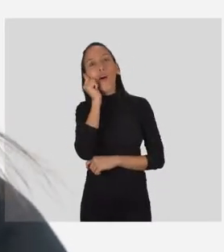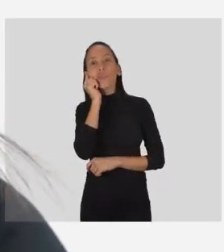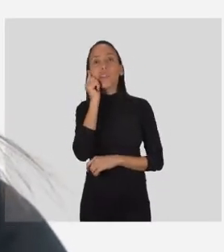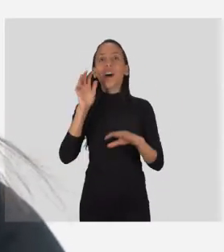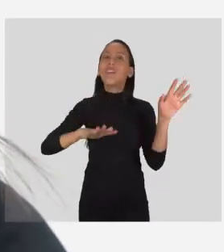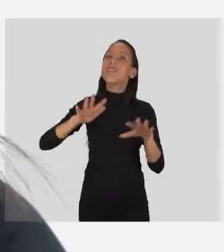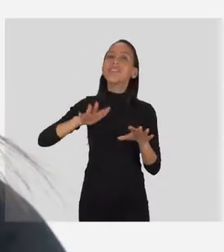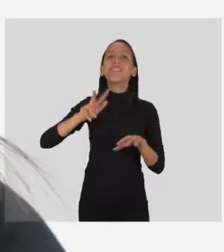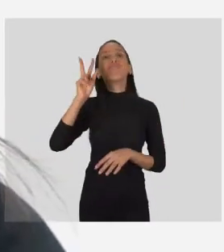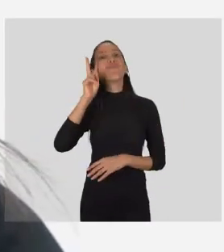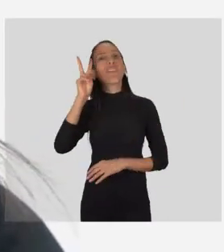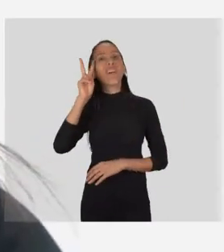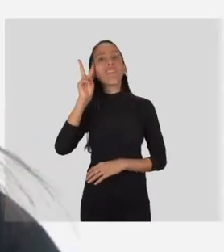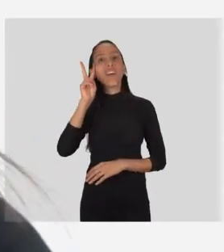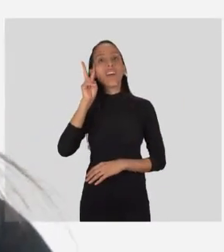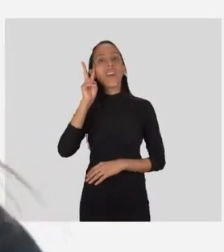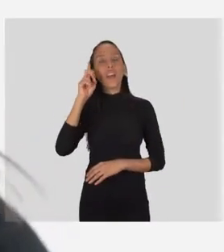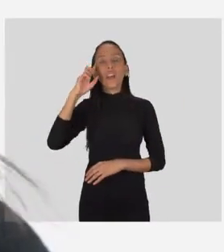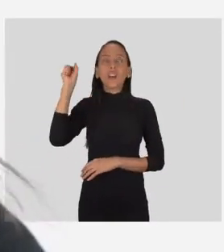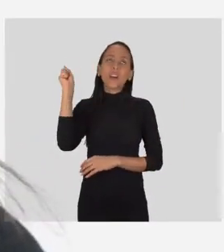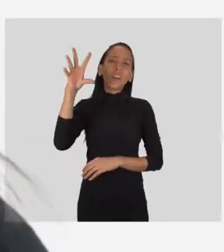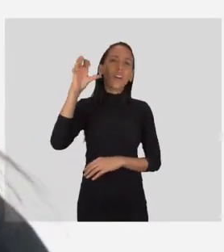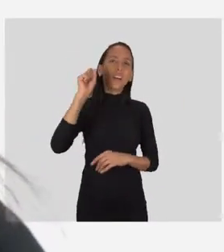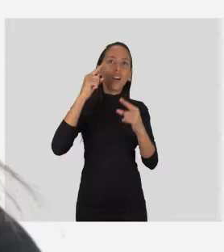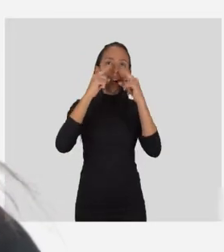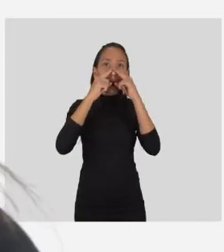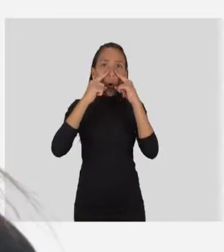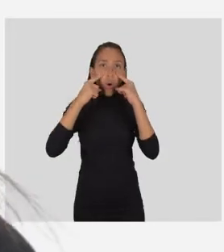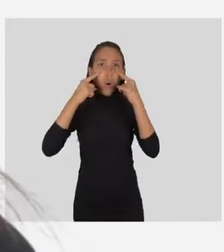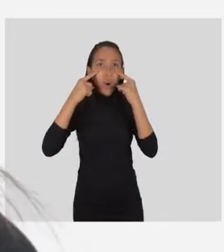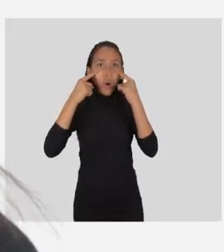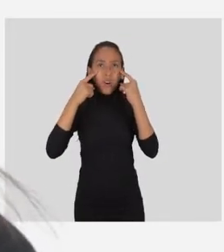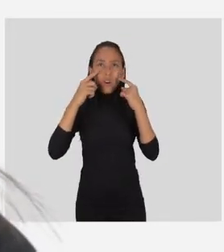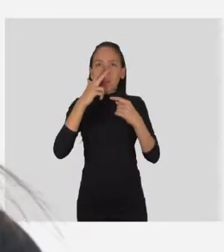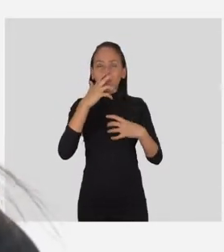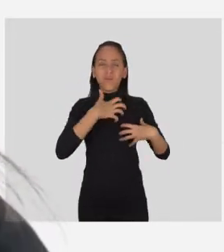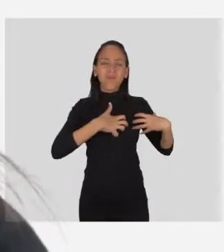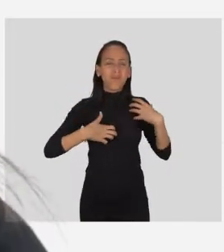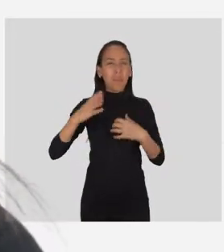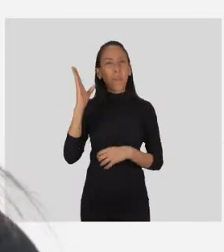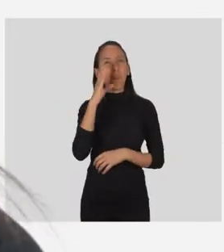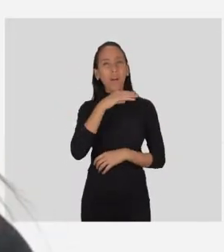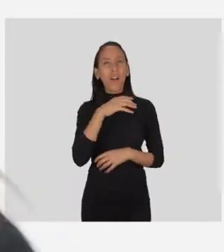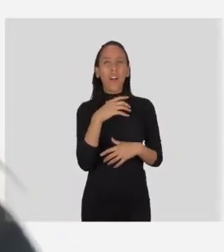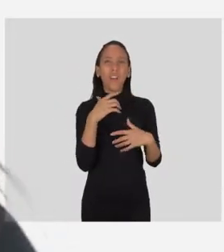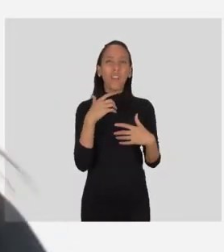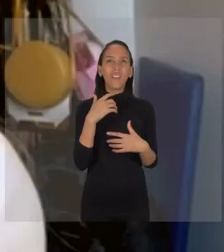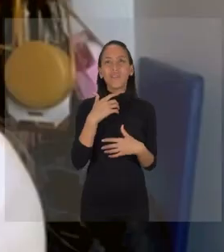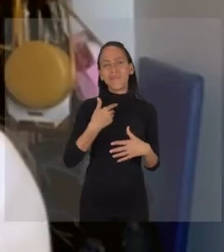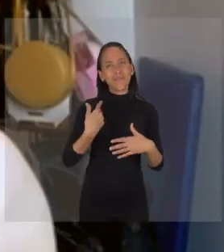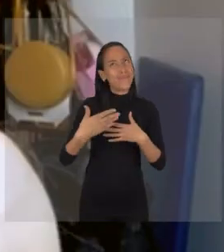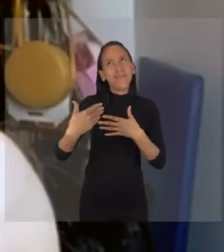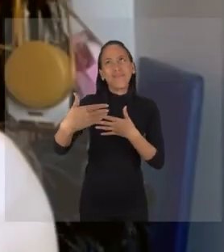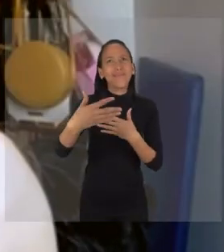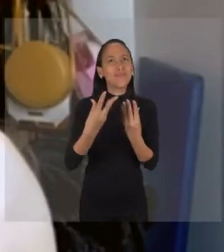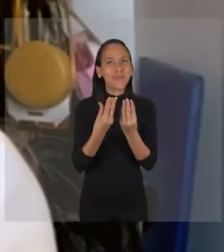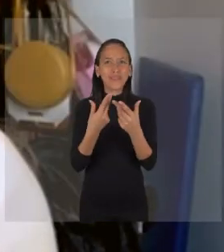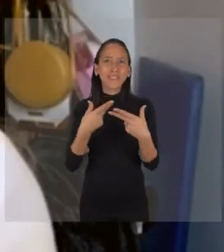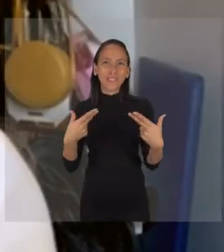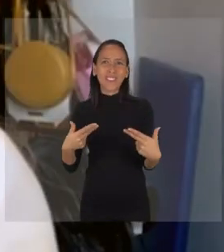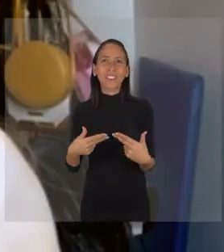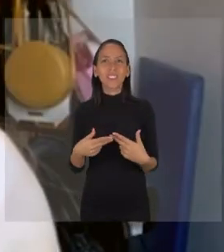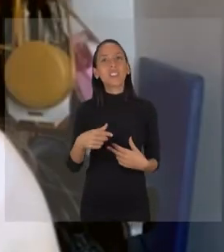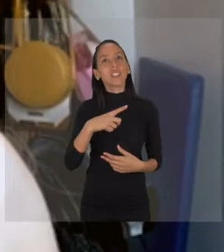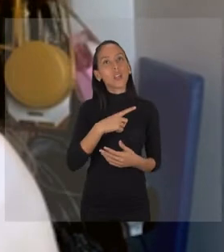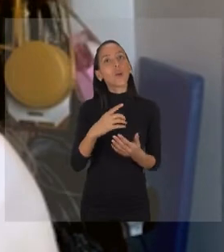vezes, segunda-feira é enxaqueca, olheira, mau humor, né? E por aí vai. Teve alguns momentos de